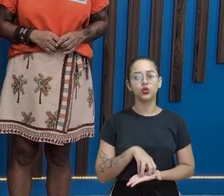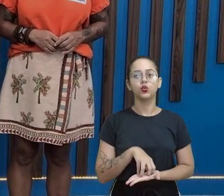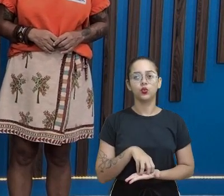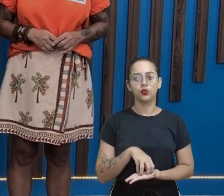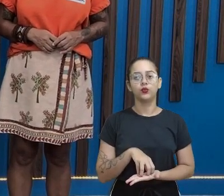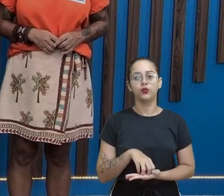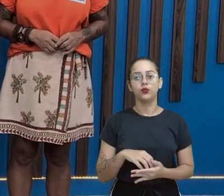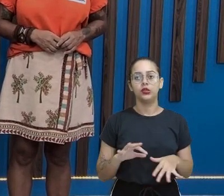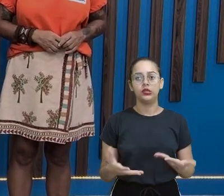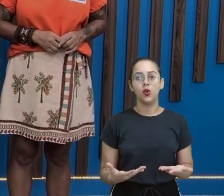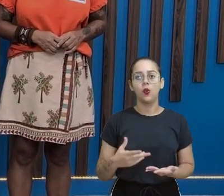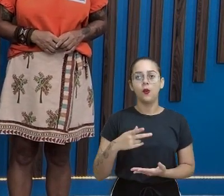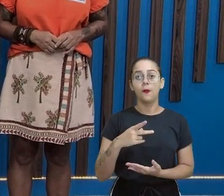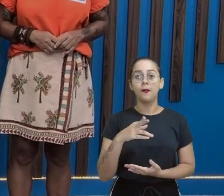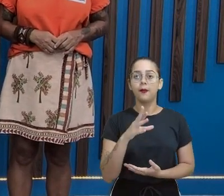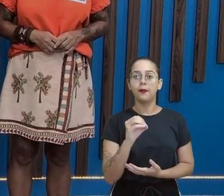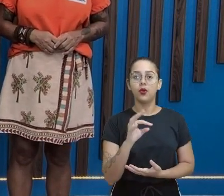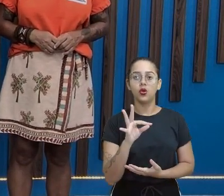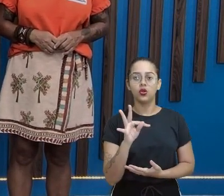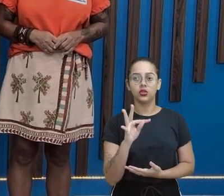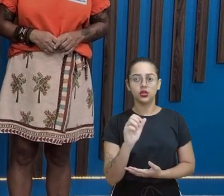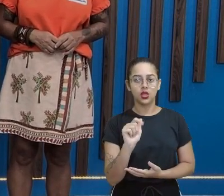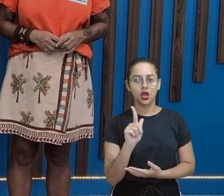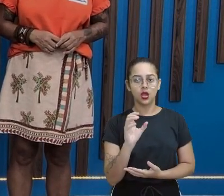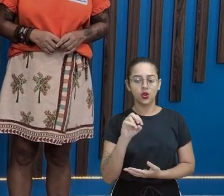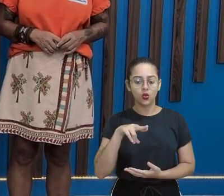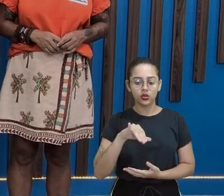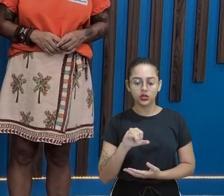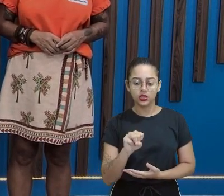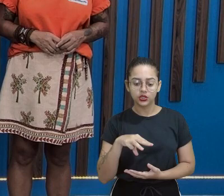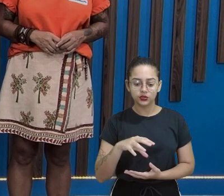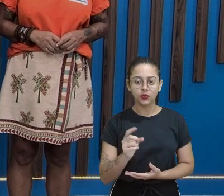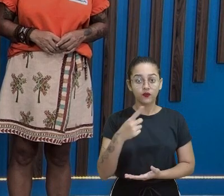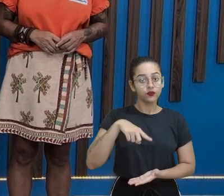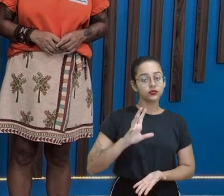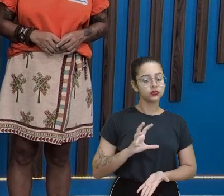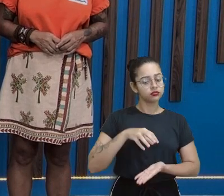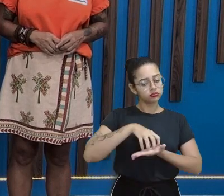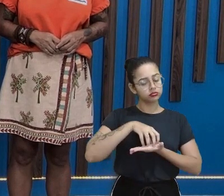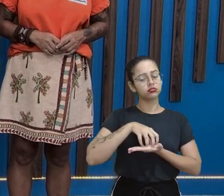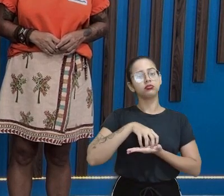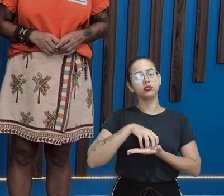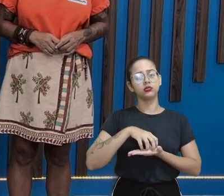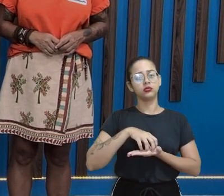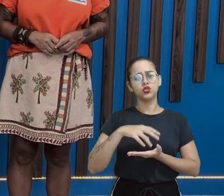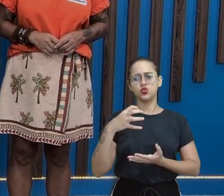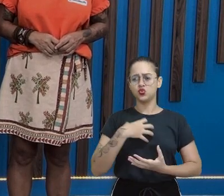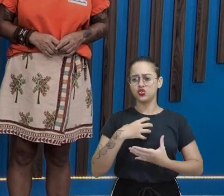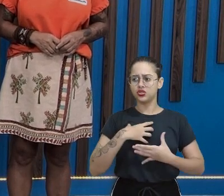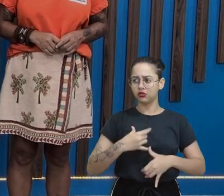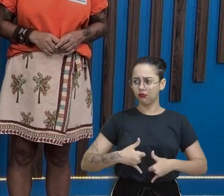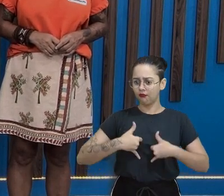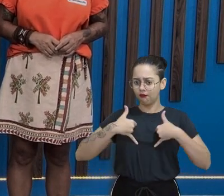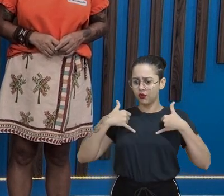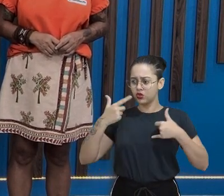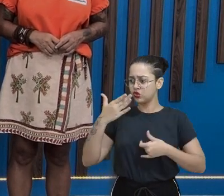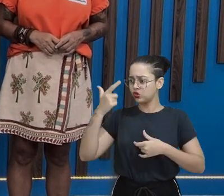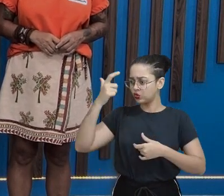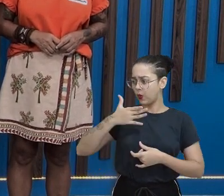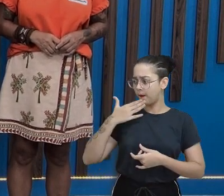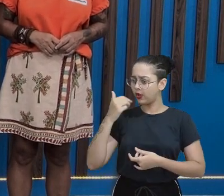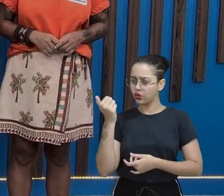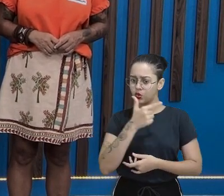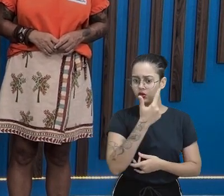essa ideia que a gente está trazendo aqui é para vocês se centrarem, não de uma forma egocêntrica, né? Mas